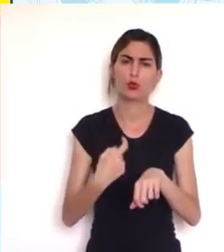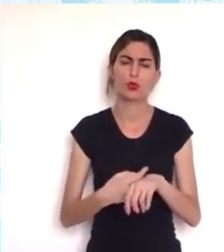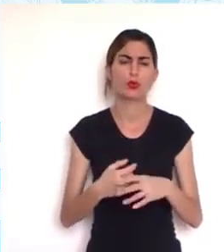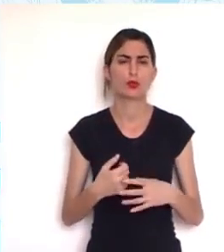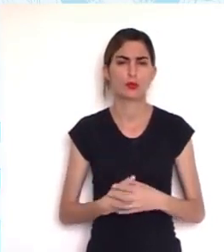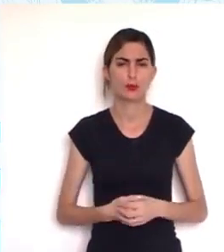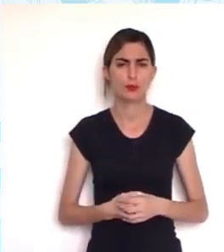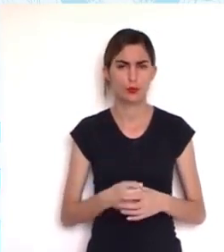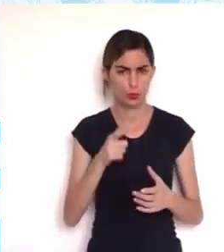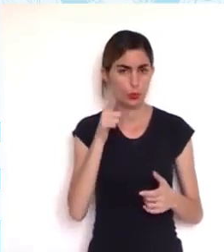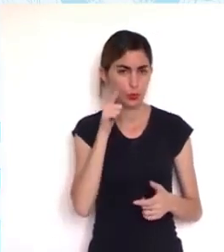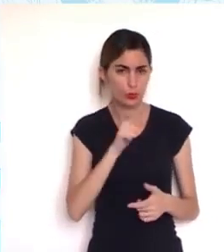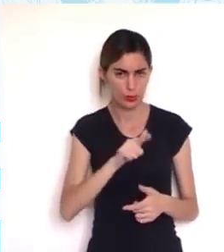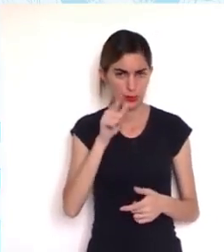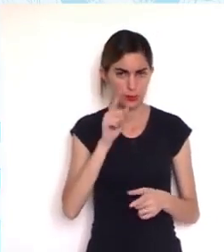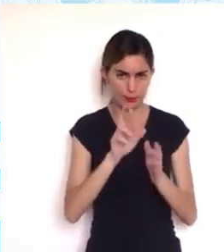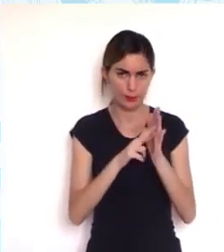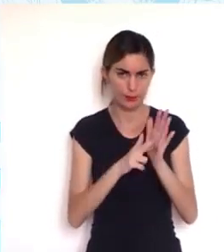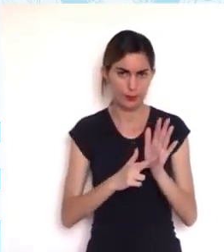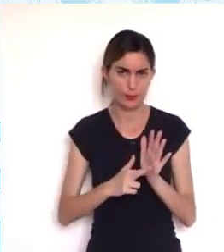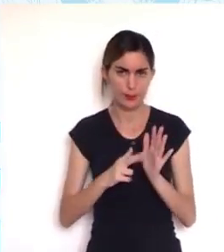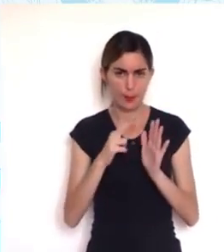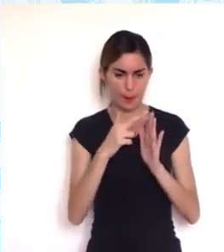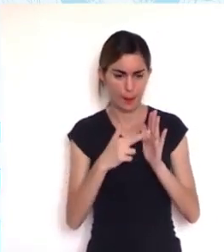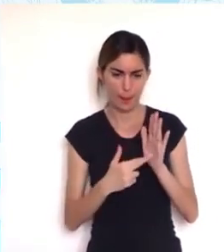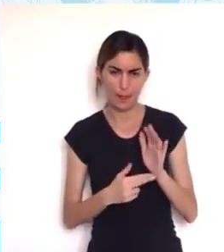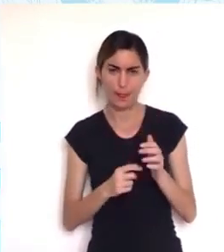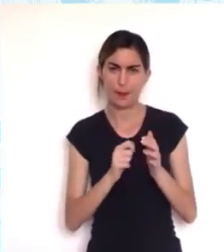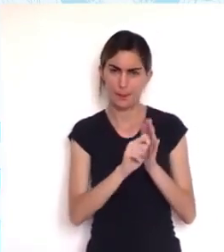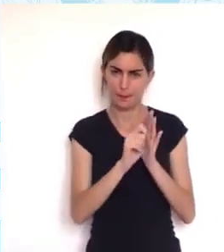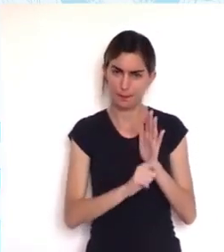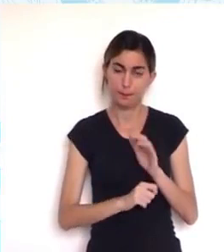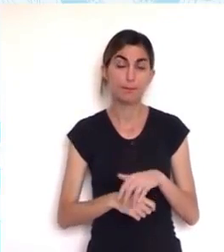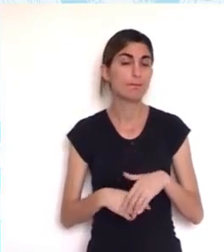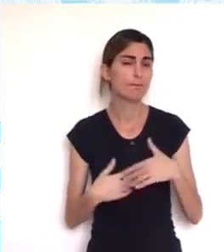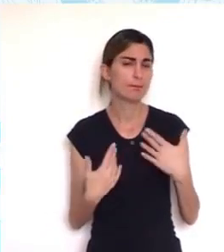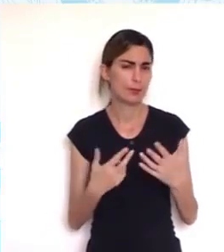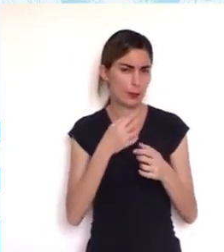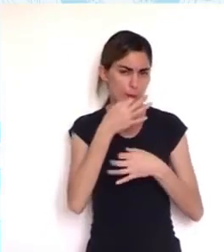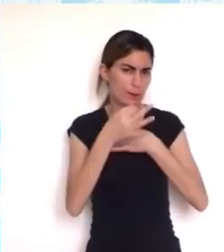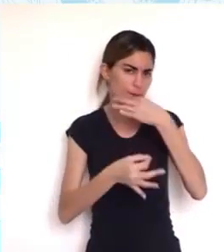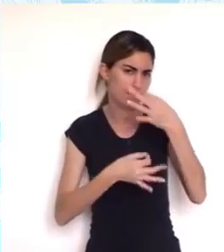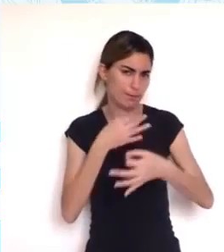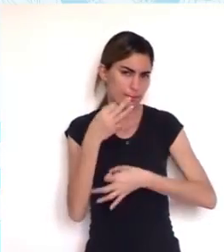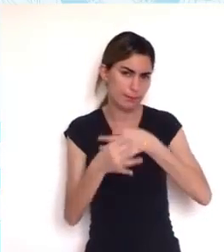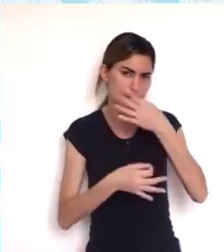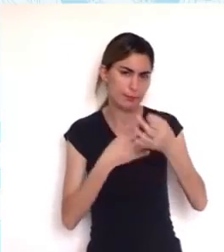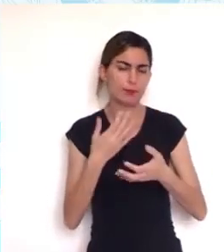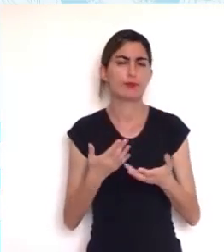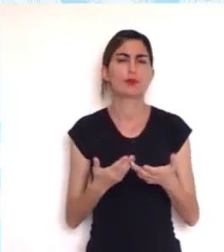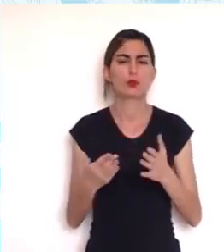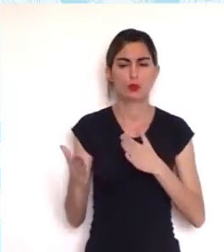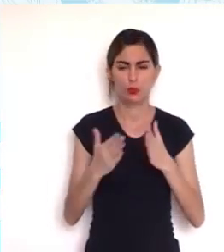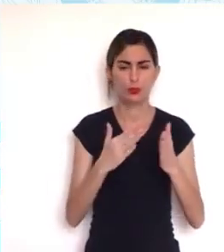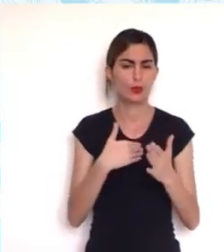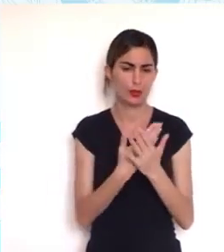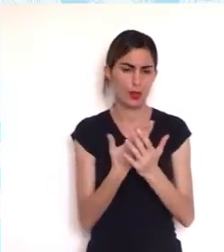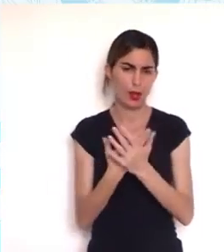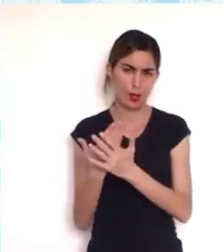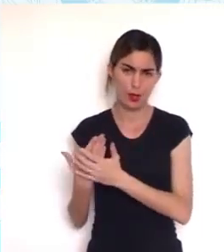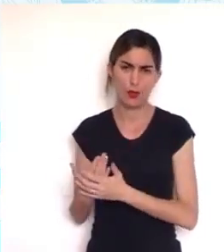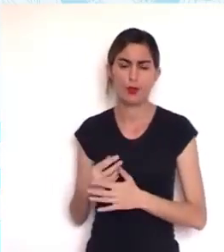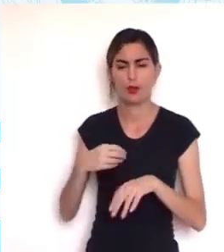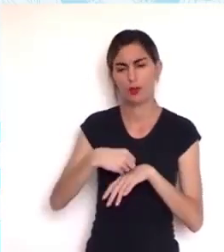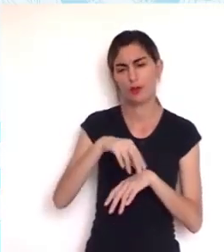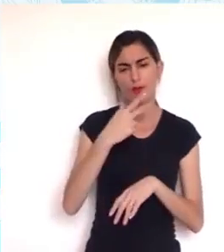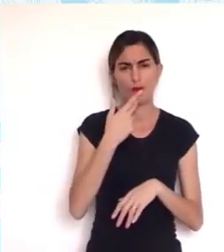sólido? Conseguiram pensar? Então, eu dei várias dicas assim, né? Durante a aula. Disse